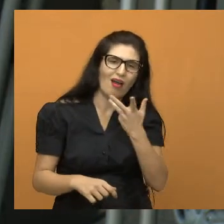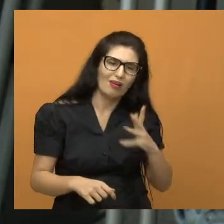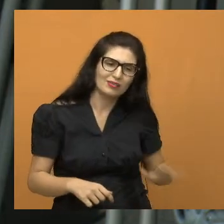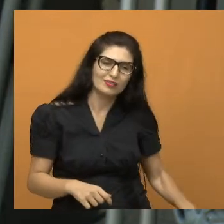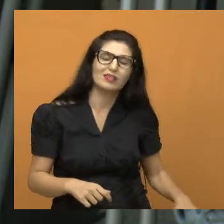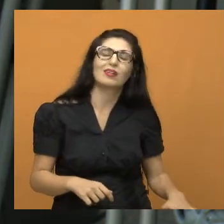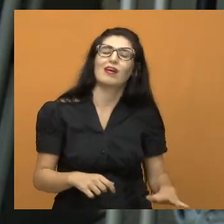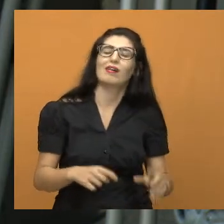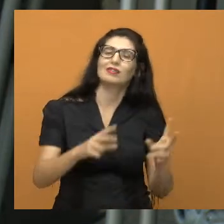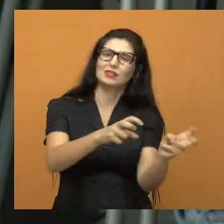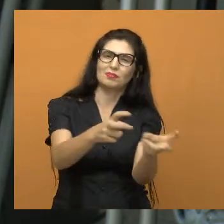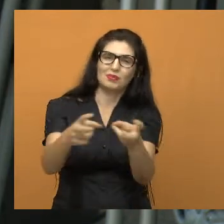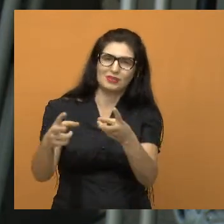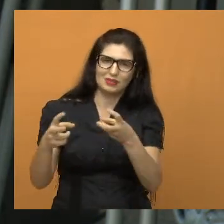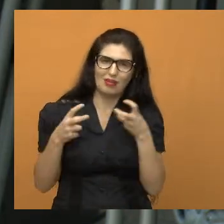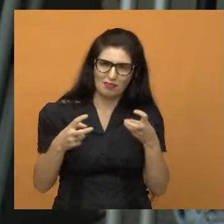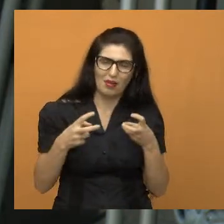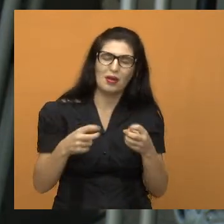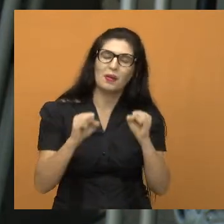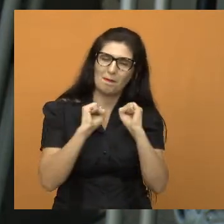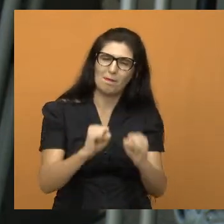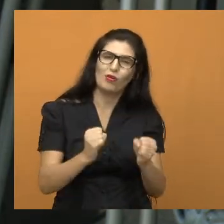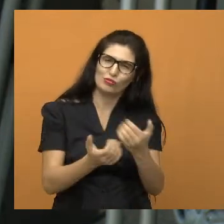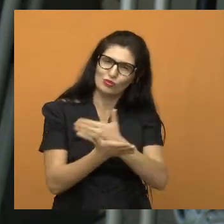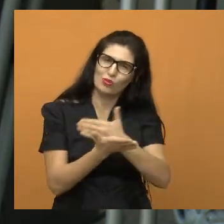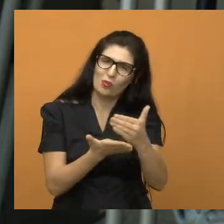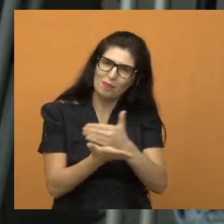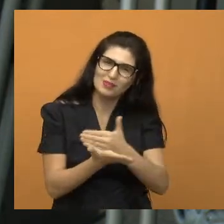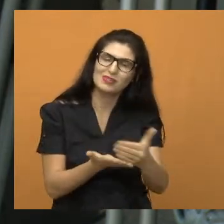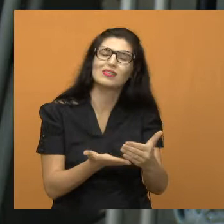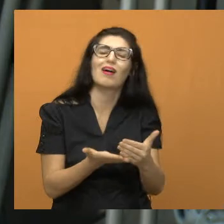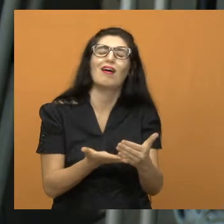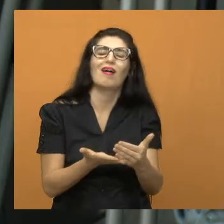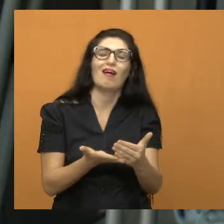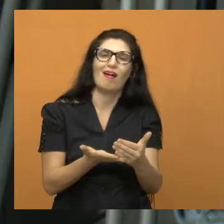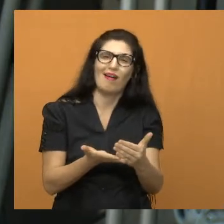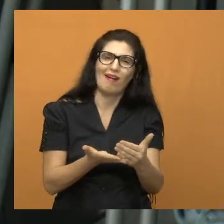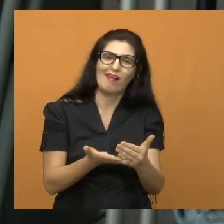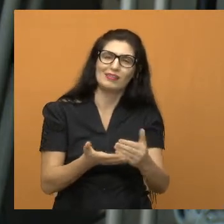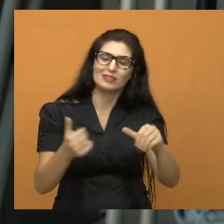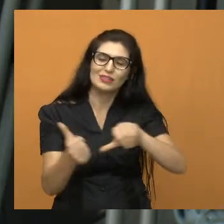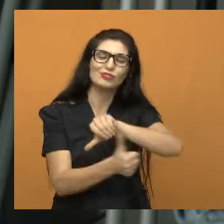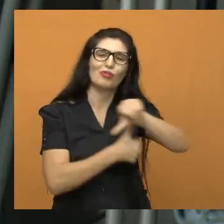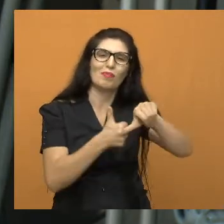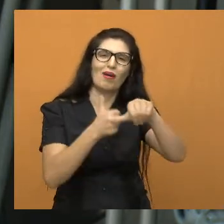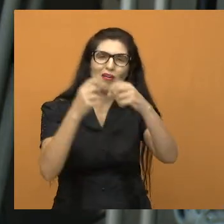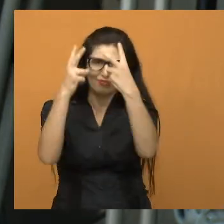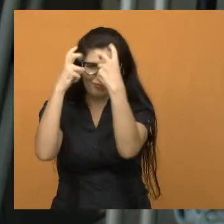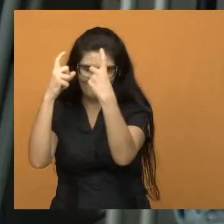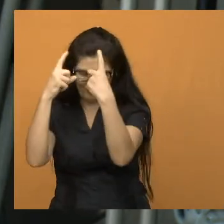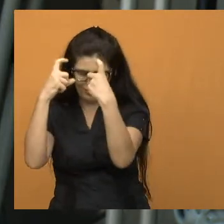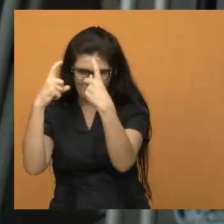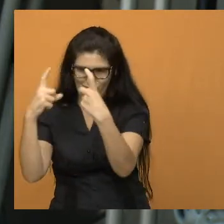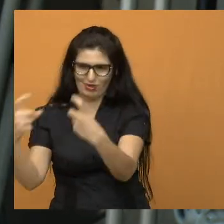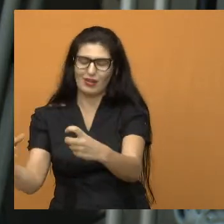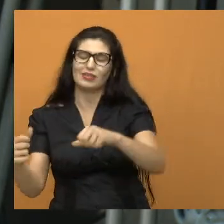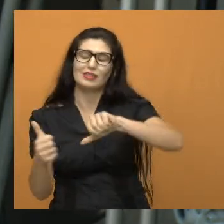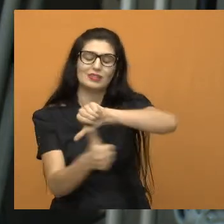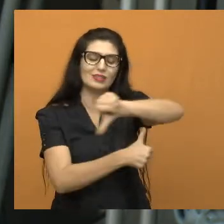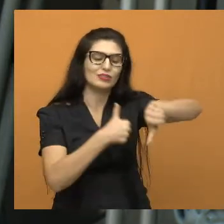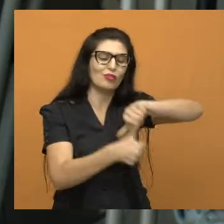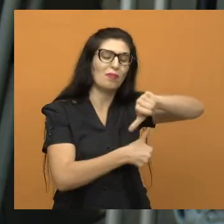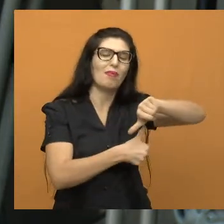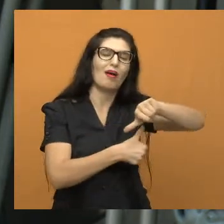perceberem que elas podem começar nas suas casas, né, nos seus ambientes e na escola a ser instrumentos